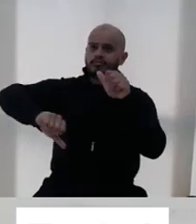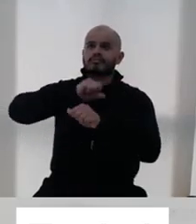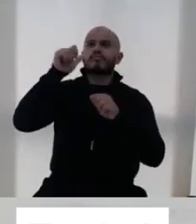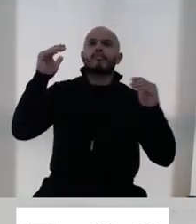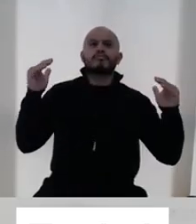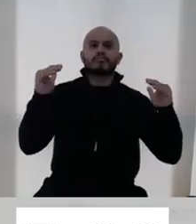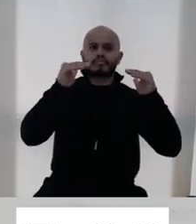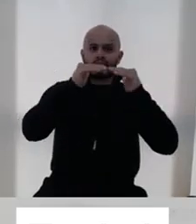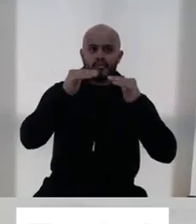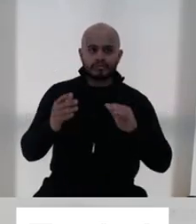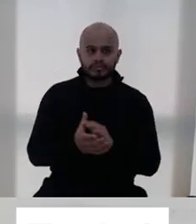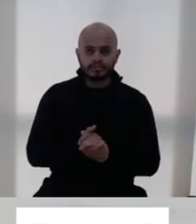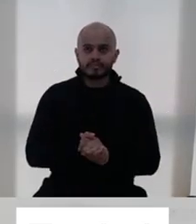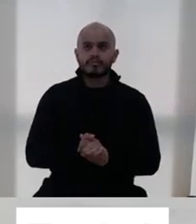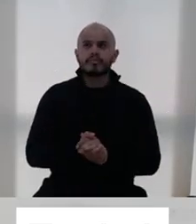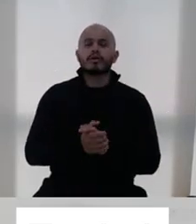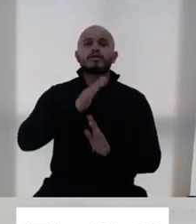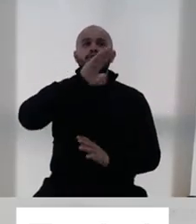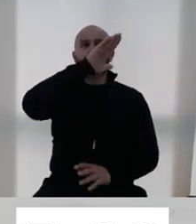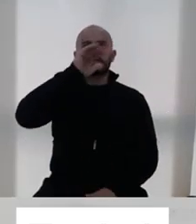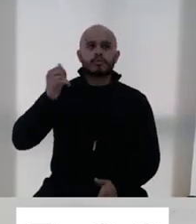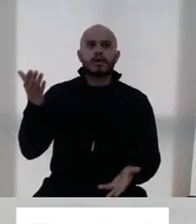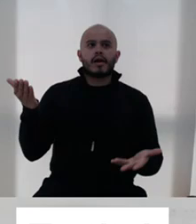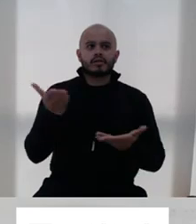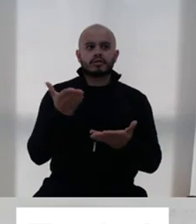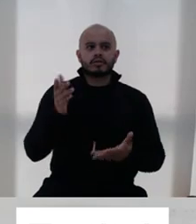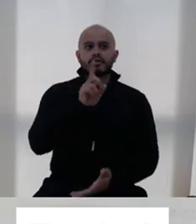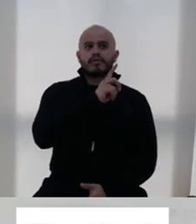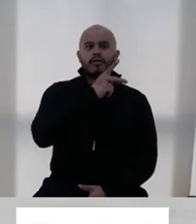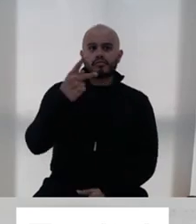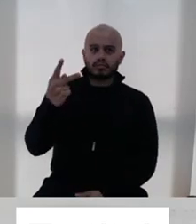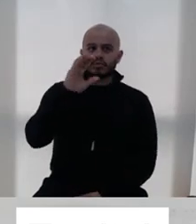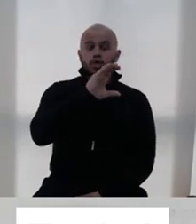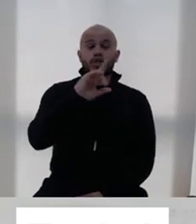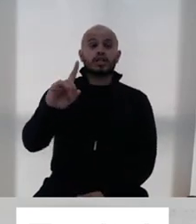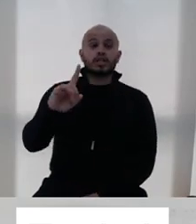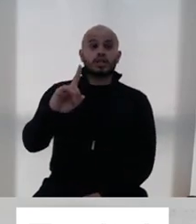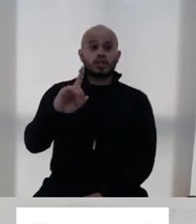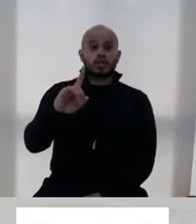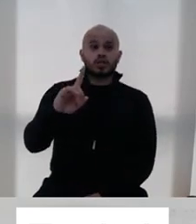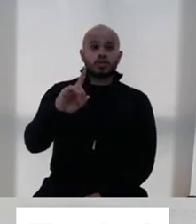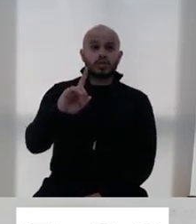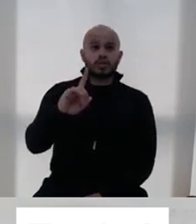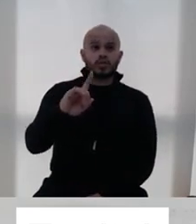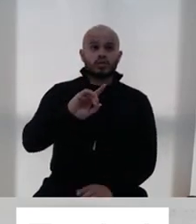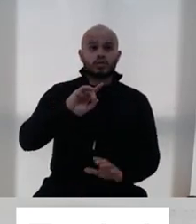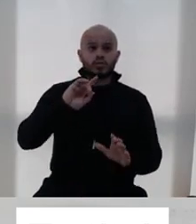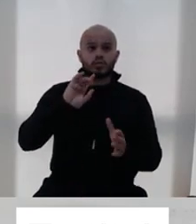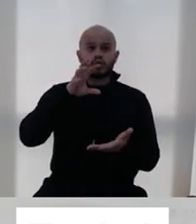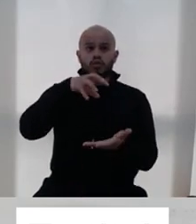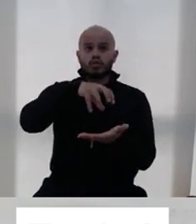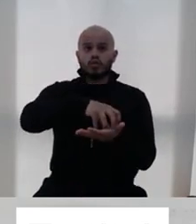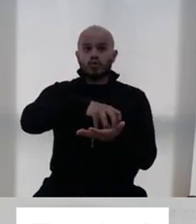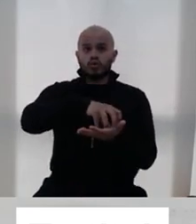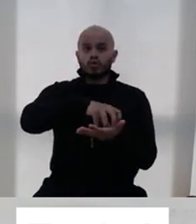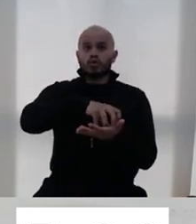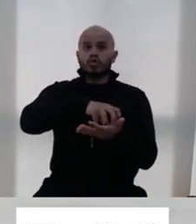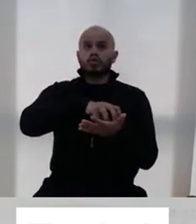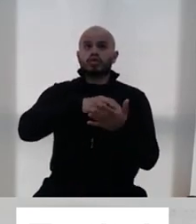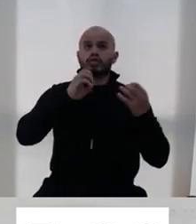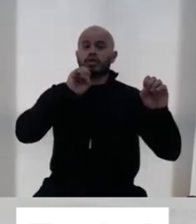concorda. Então, eu chamo a excelentíssima defensora pública coordenadora do Núcleo de Habitação, Thaisa Nunes